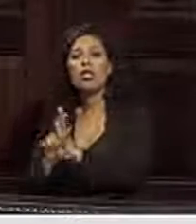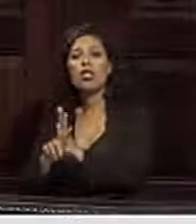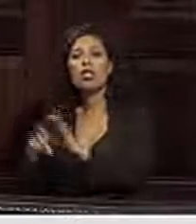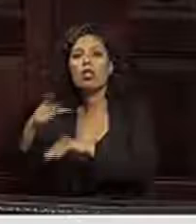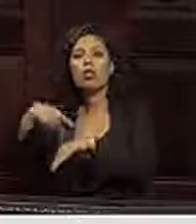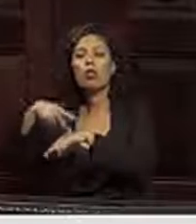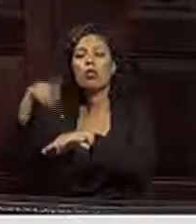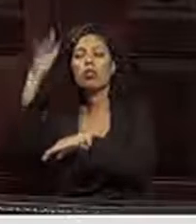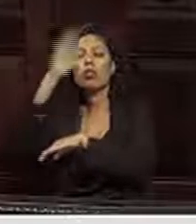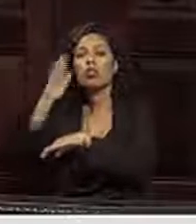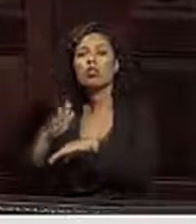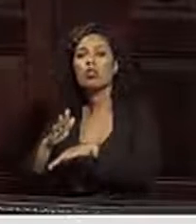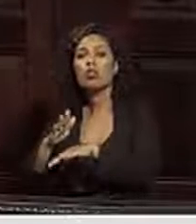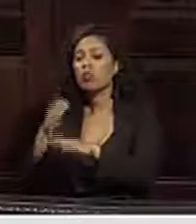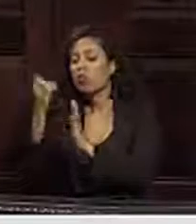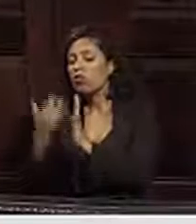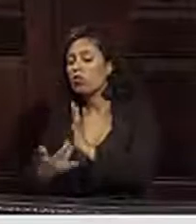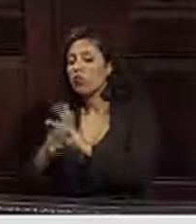rasga a Constituição,